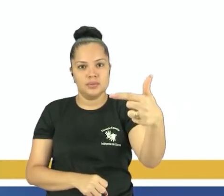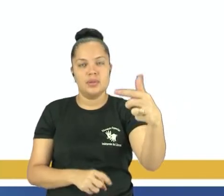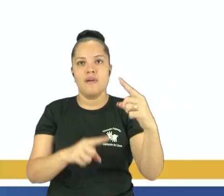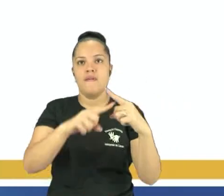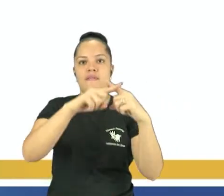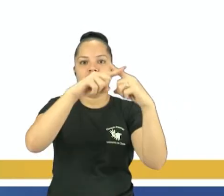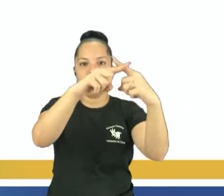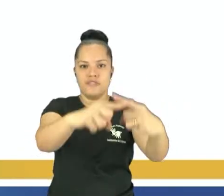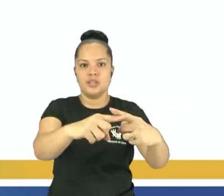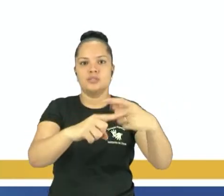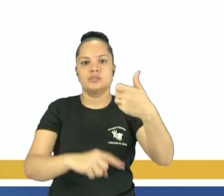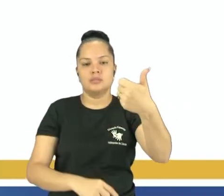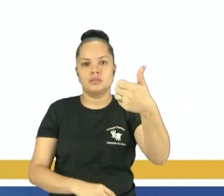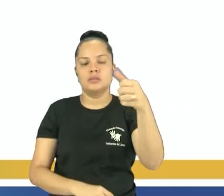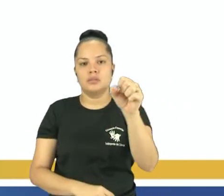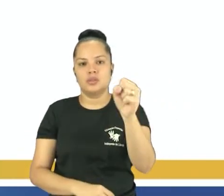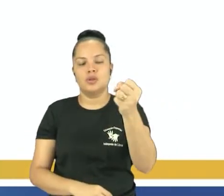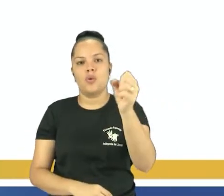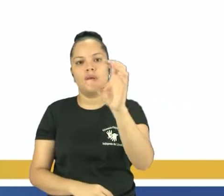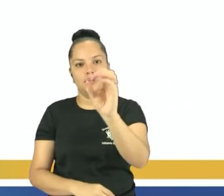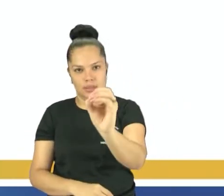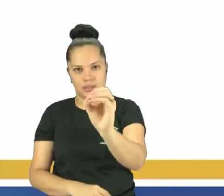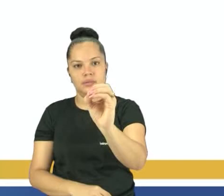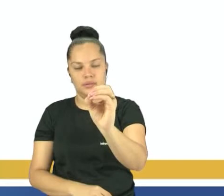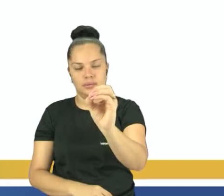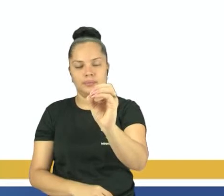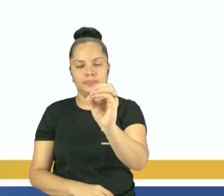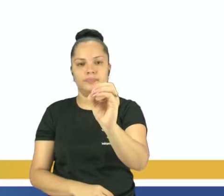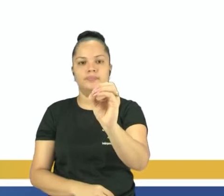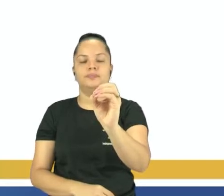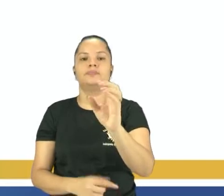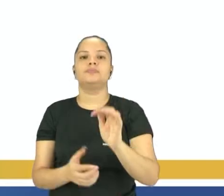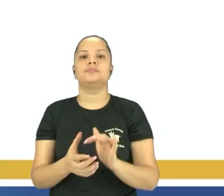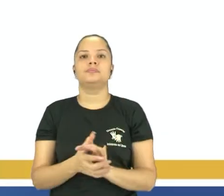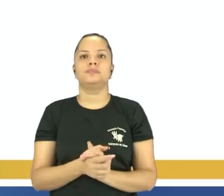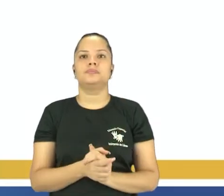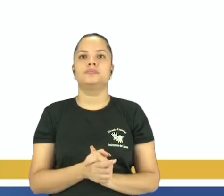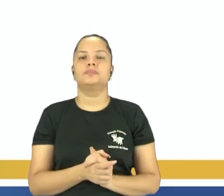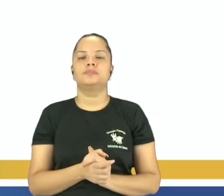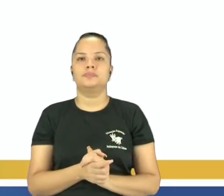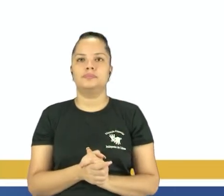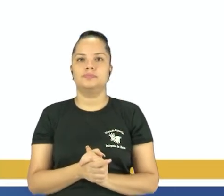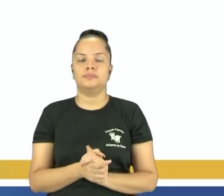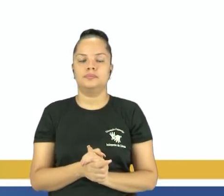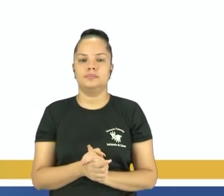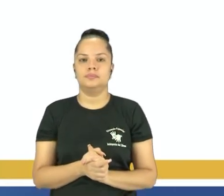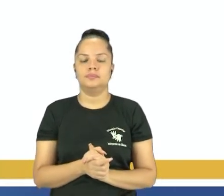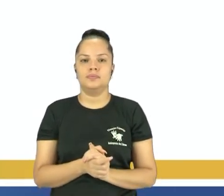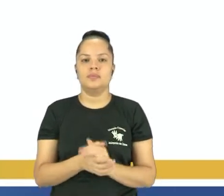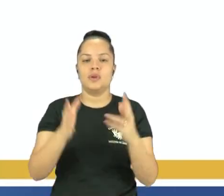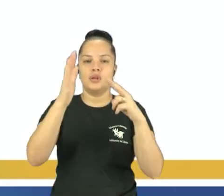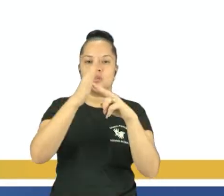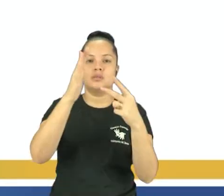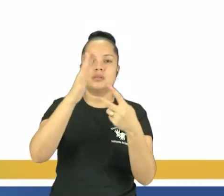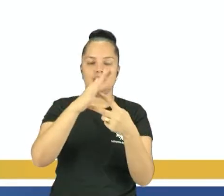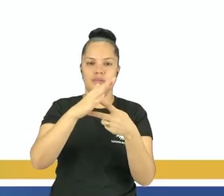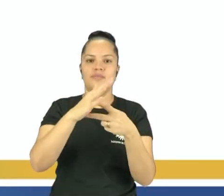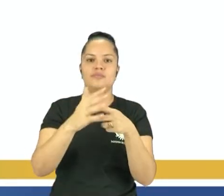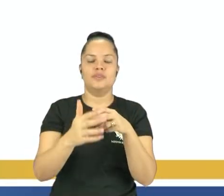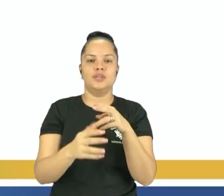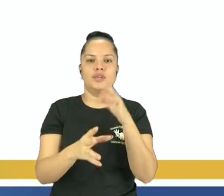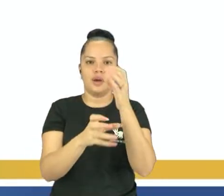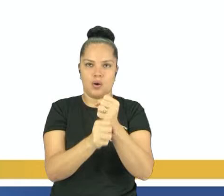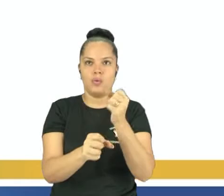Então, nós temos aí soma dos ângulos internos igual a 2 vezes 180. Então, quer dizer que a soma dos